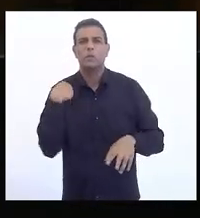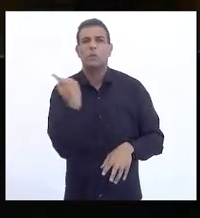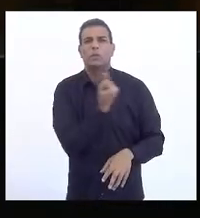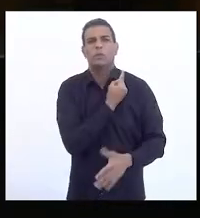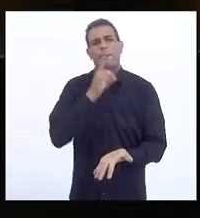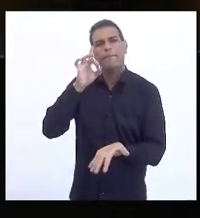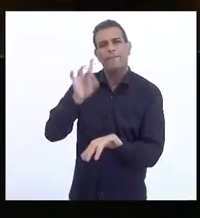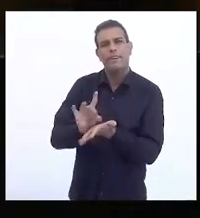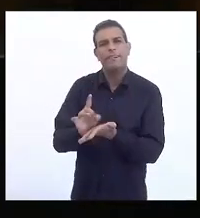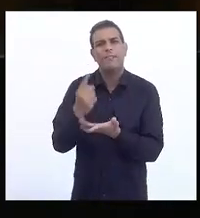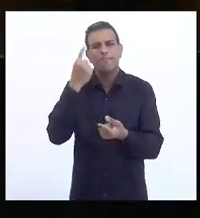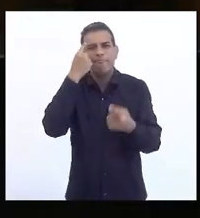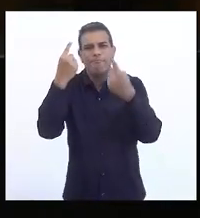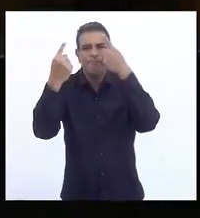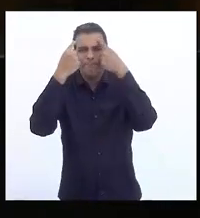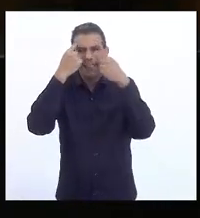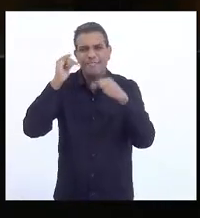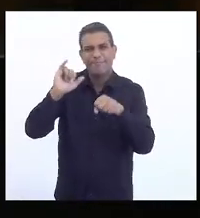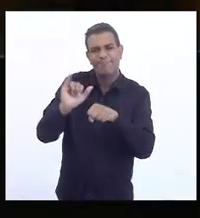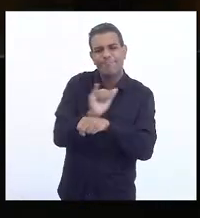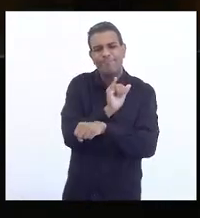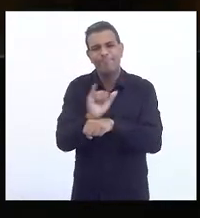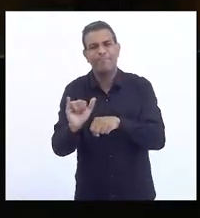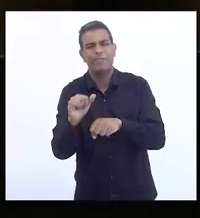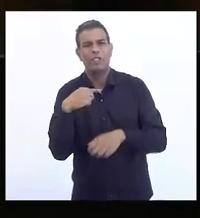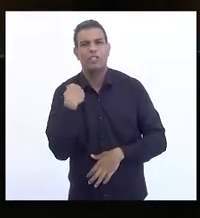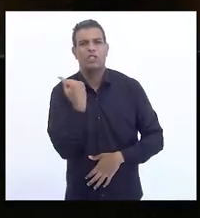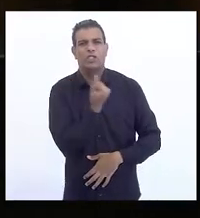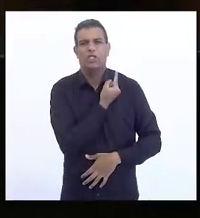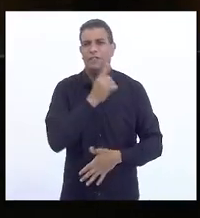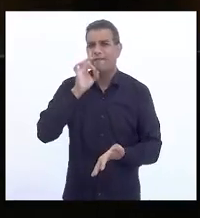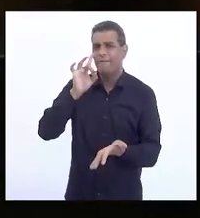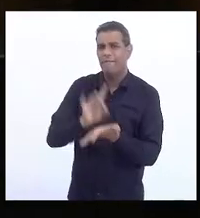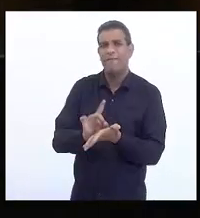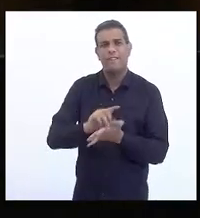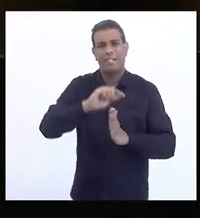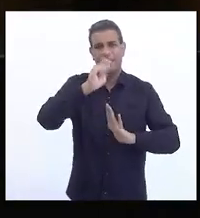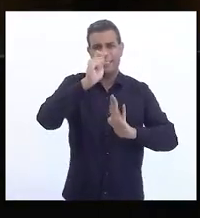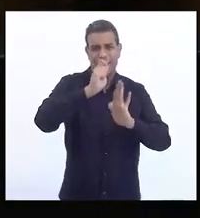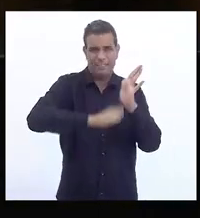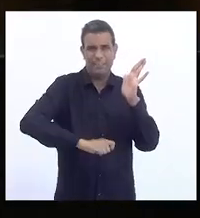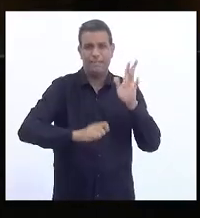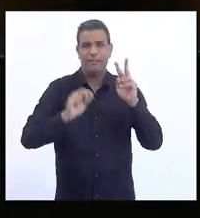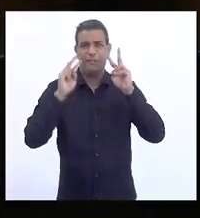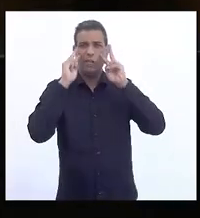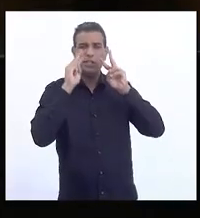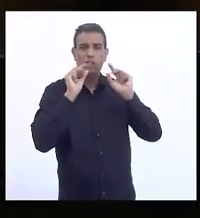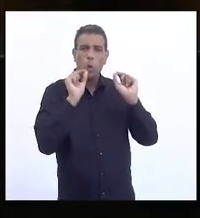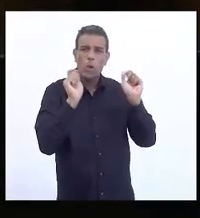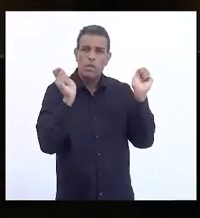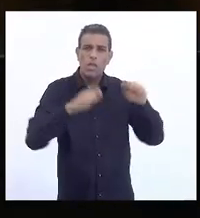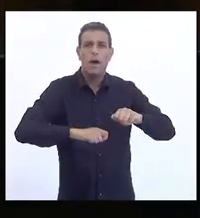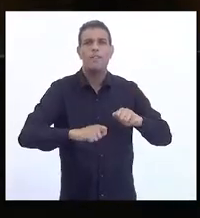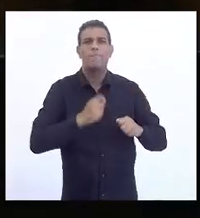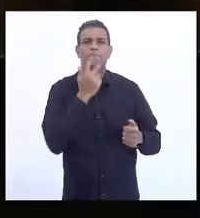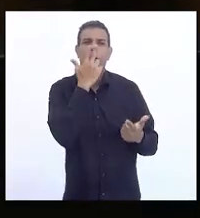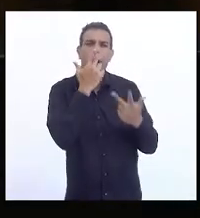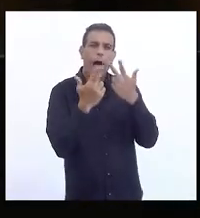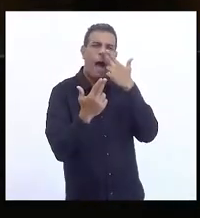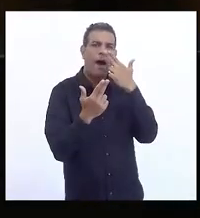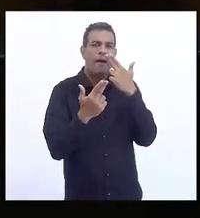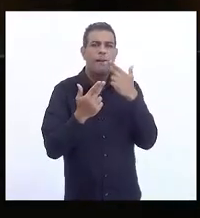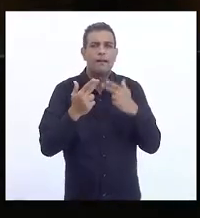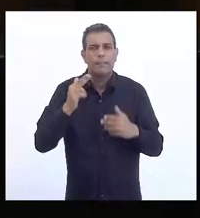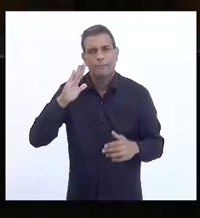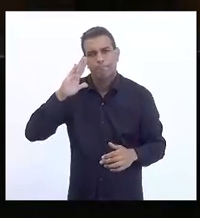do enfrentamento, da necessidade, sim, da assinatura do regime de recuperação fiscal, ele se dá,